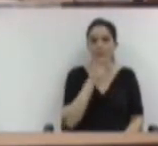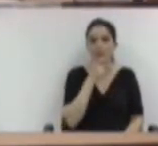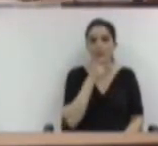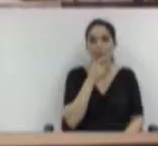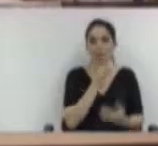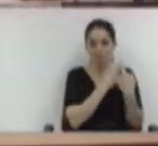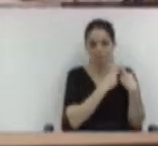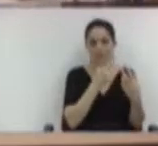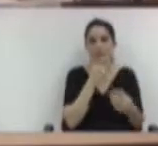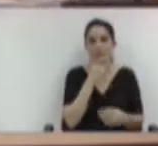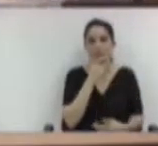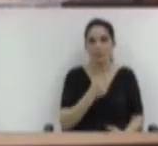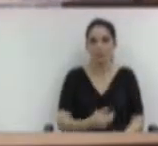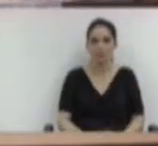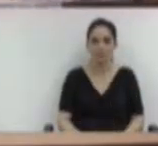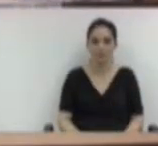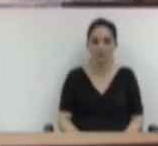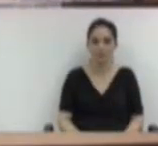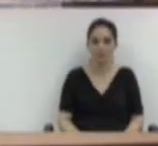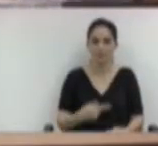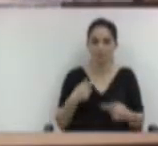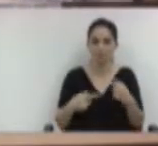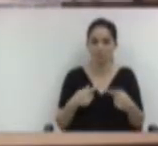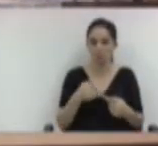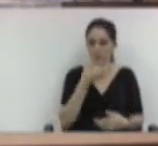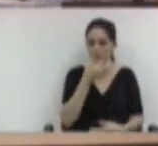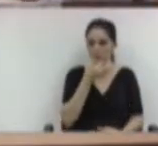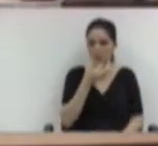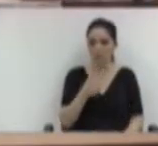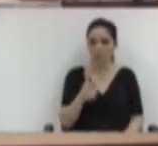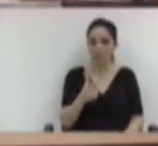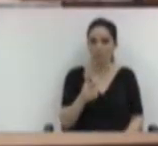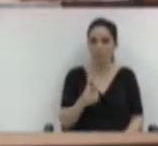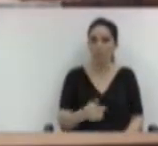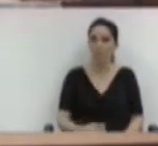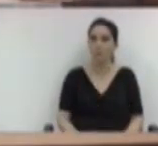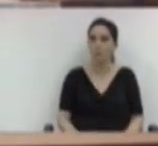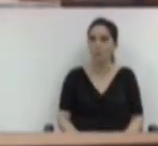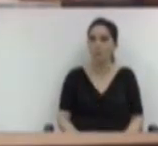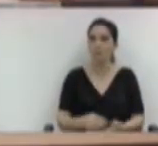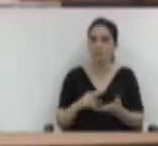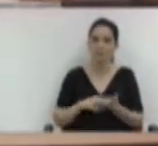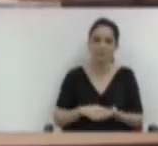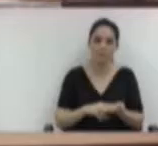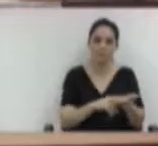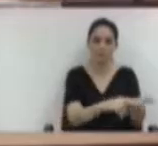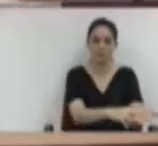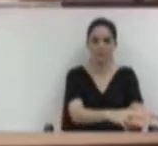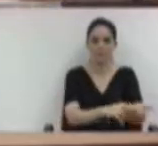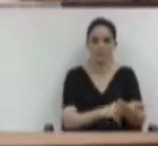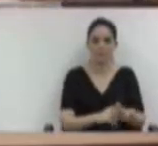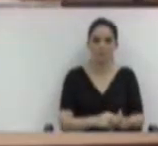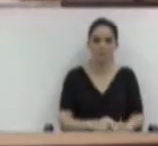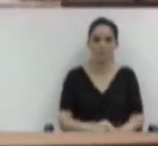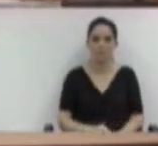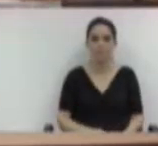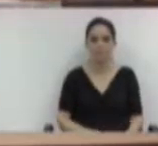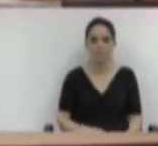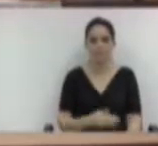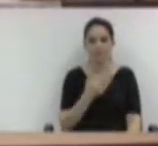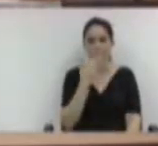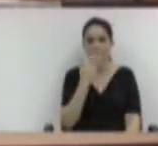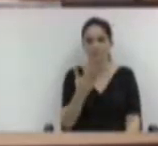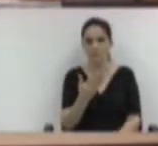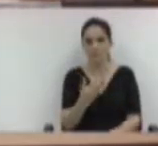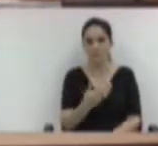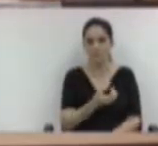requerimento 930 da vereadora Érica está em discussão. Não havendo quem queira, encaminhe-se ao Executivo. Requerimento